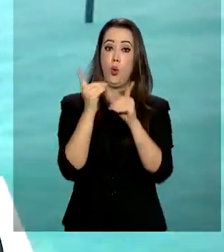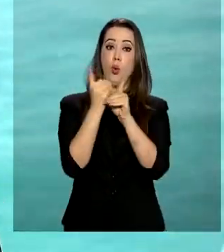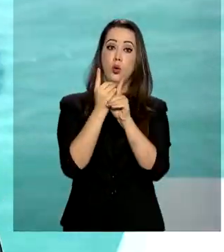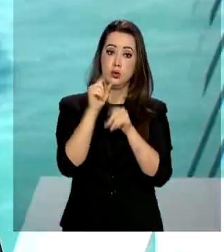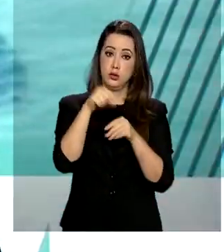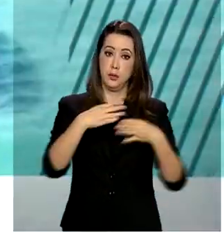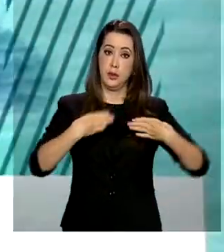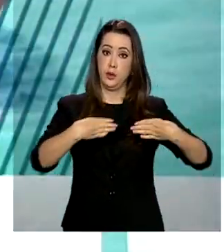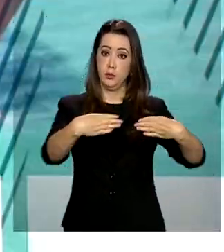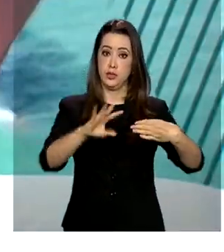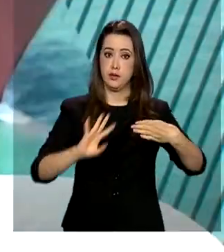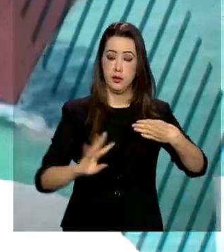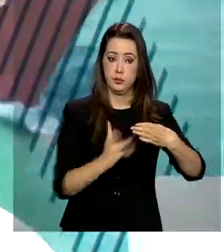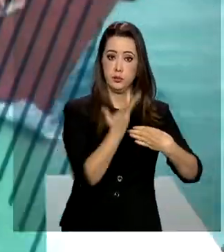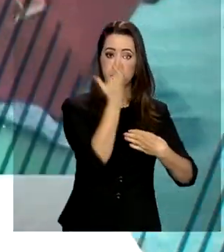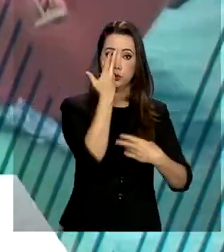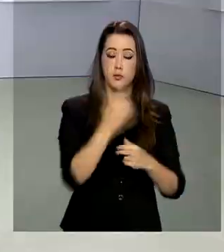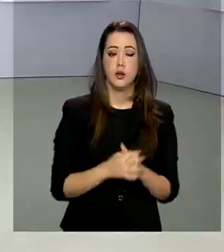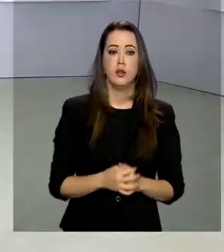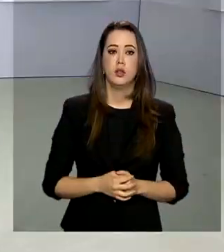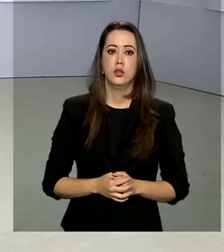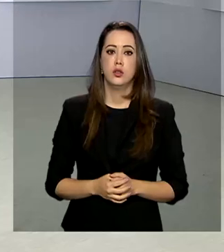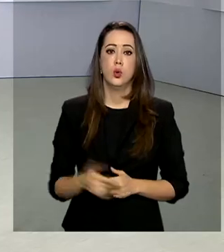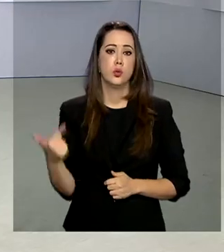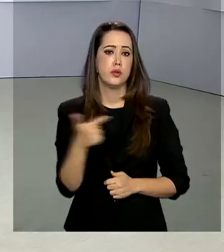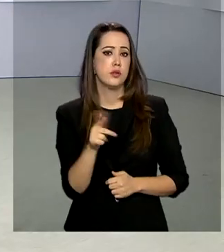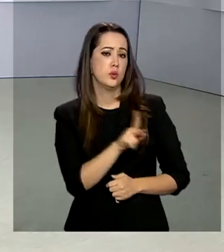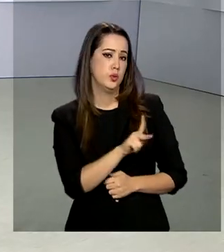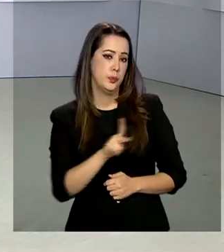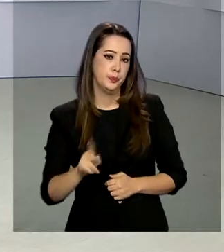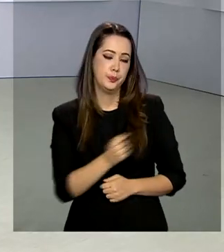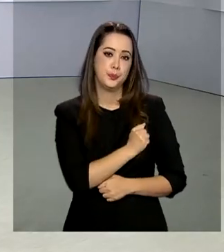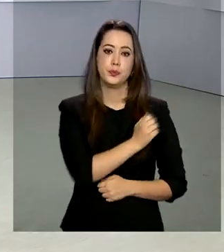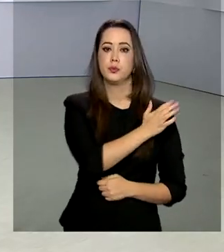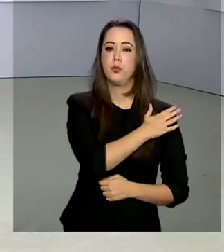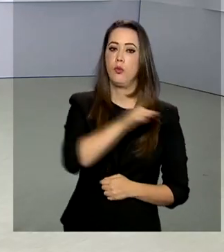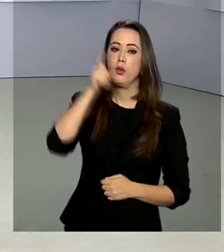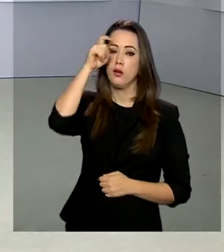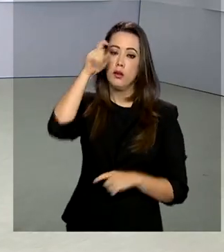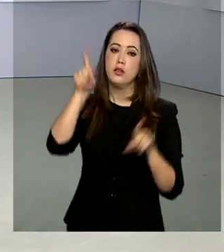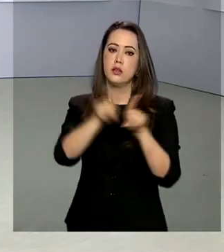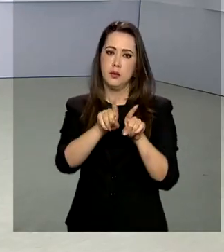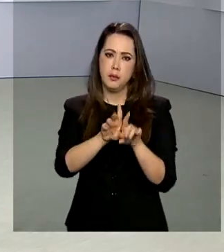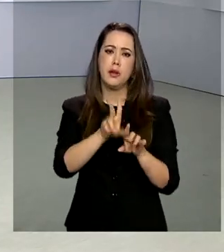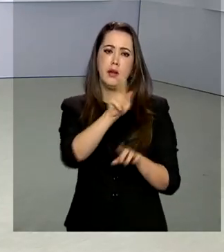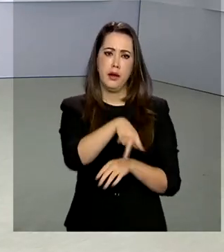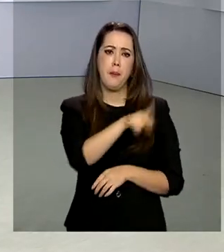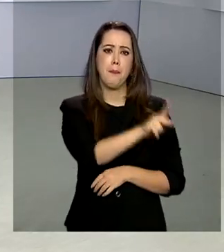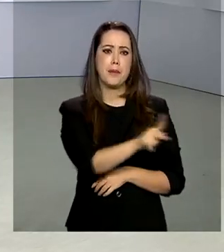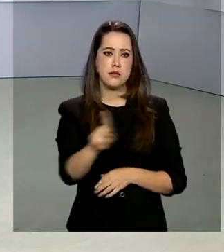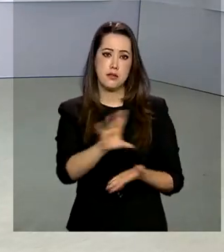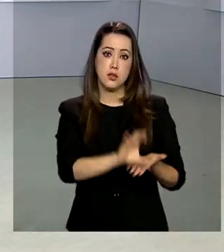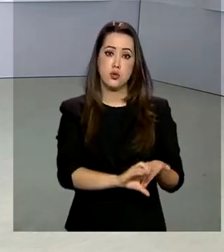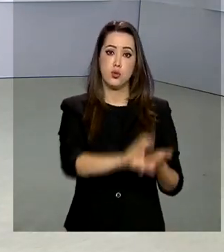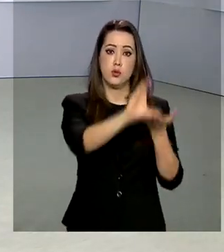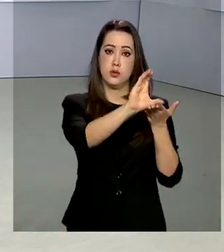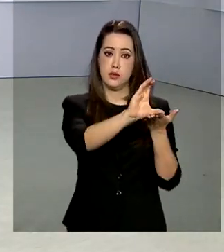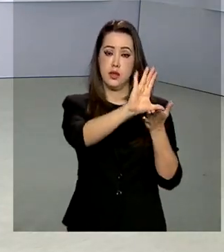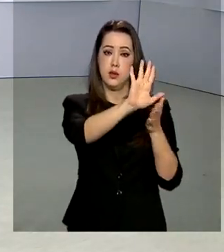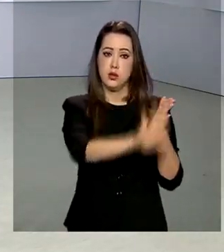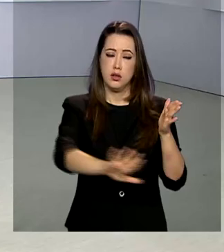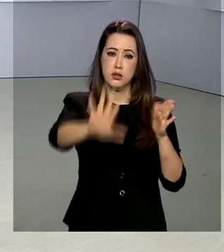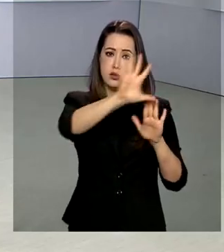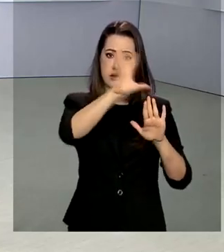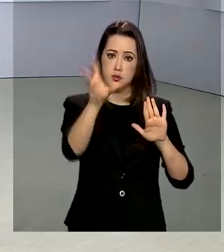dos indígenas com o ministério do meio ambiente o vice-presidente hamilton mourão que também preside o conselho nacional da amazônia legal